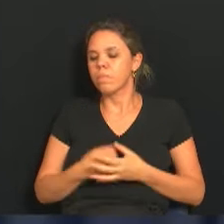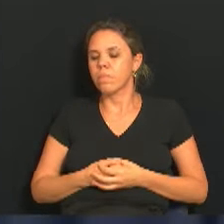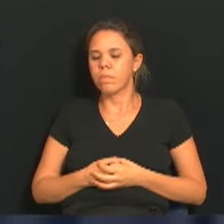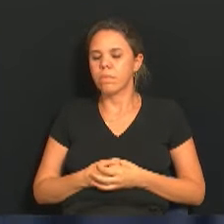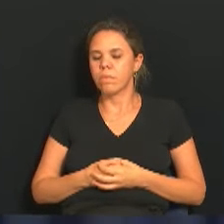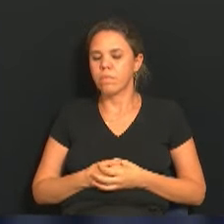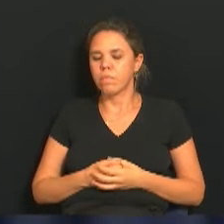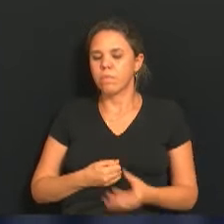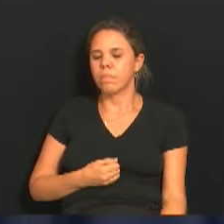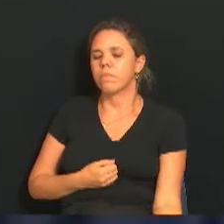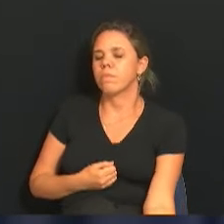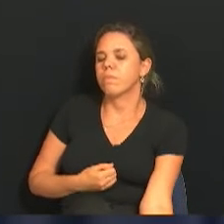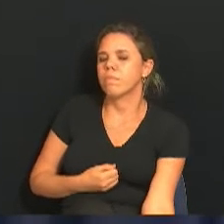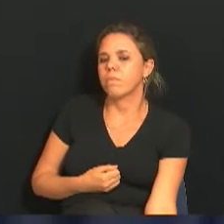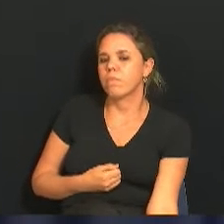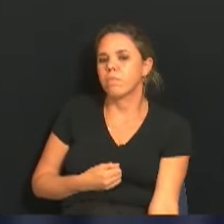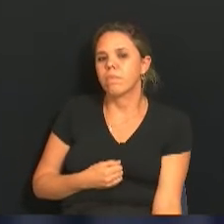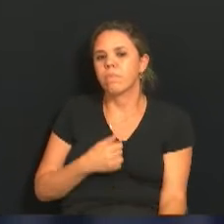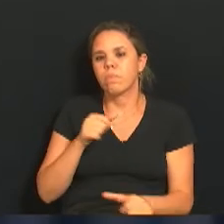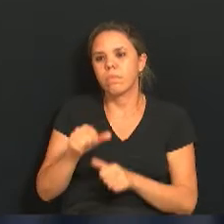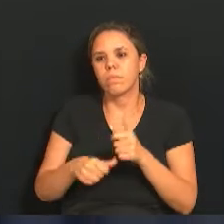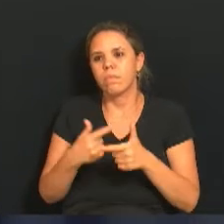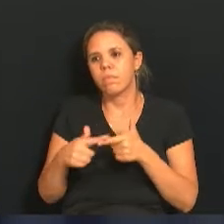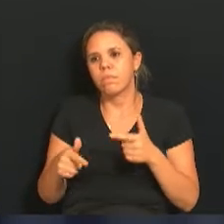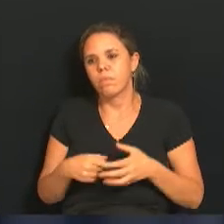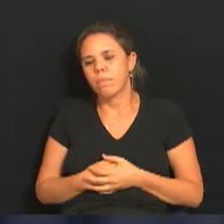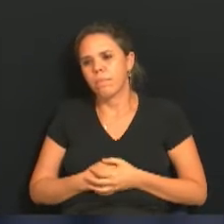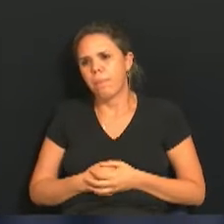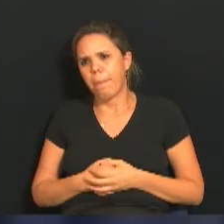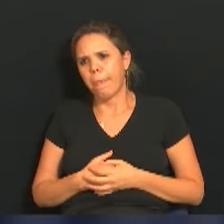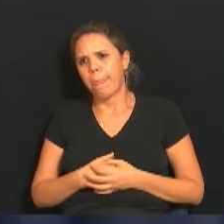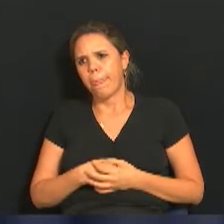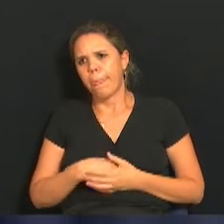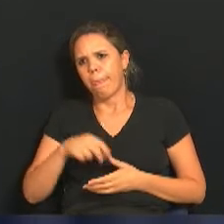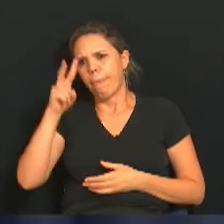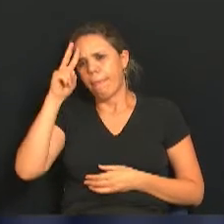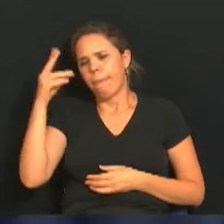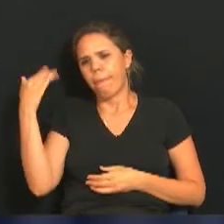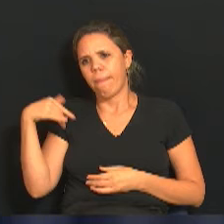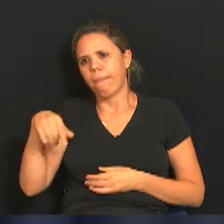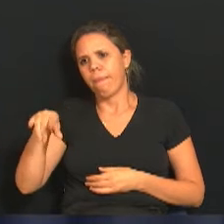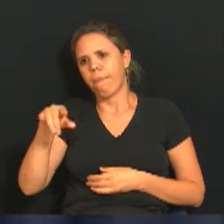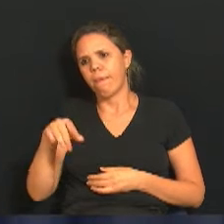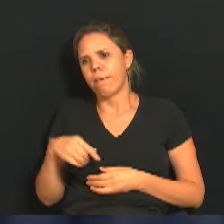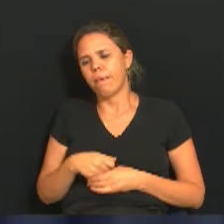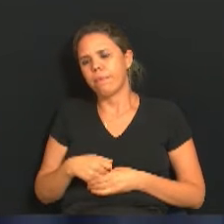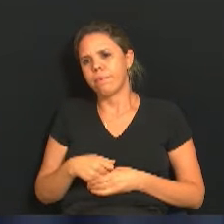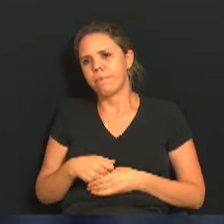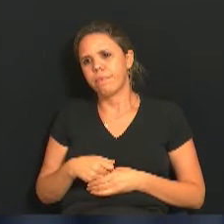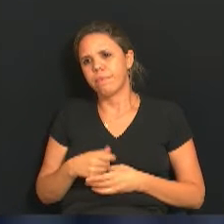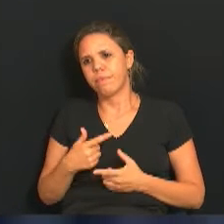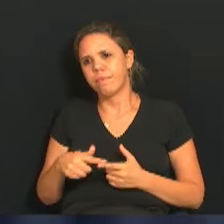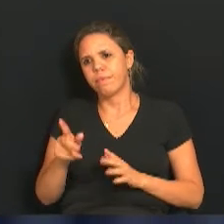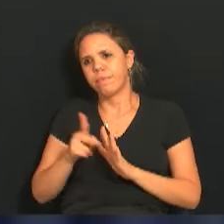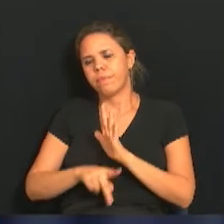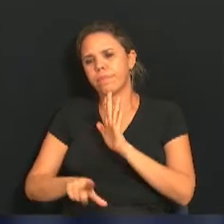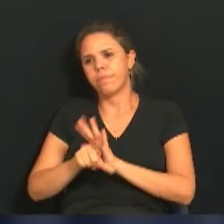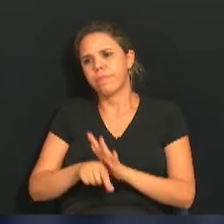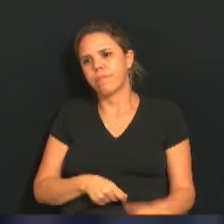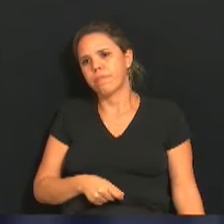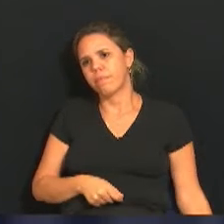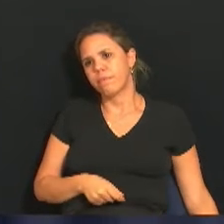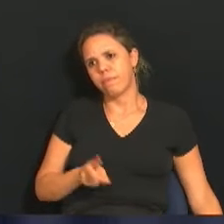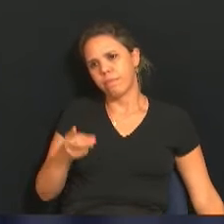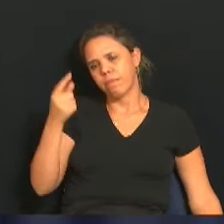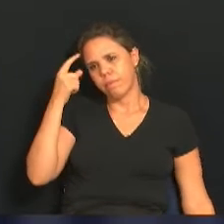Que nós não possamos tomar algumas atitudes. Eu lembro que eu fui até um pouco meio radical com o projeto de lei, porque eu sempre pensei